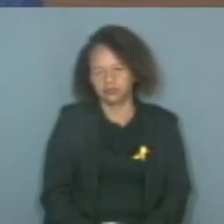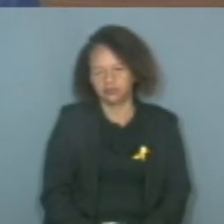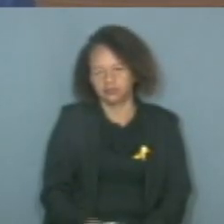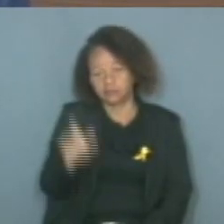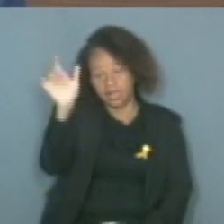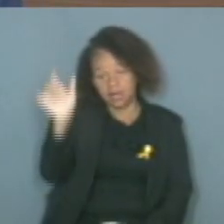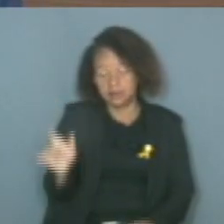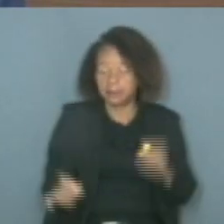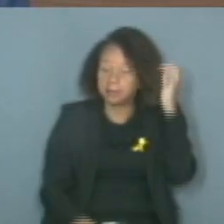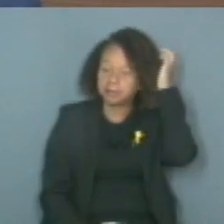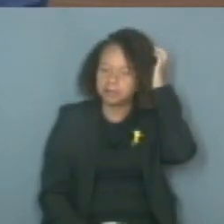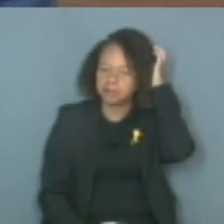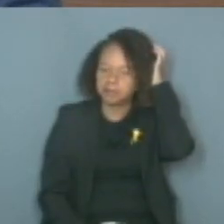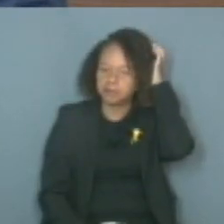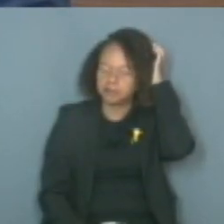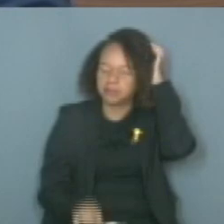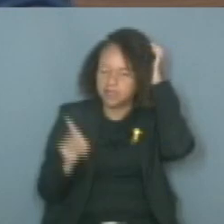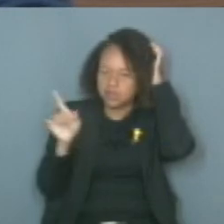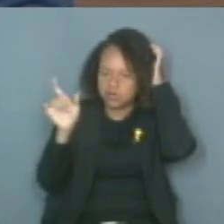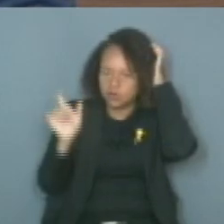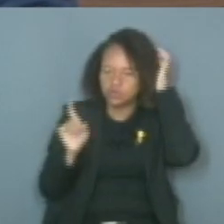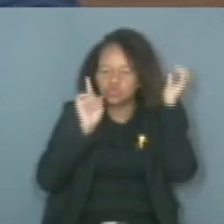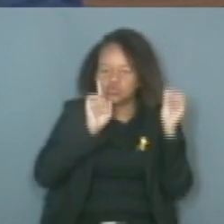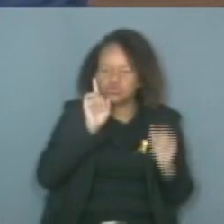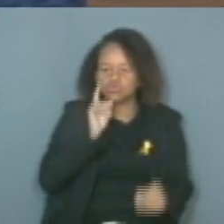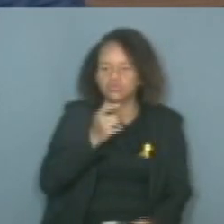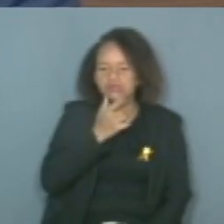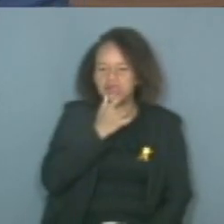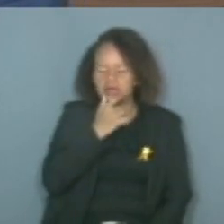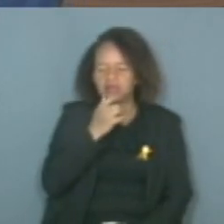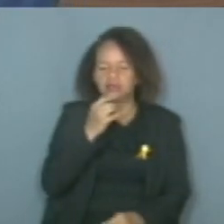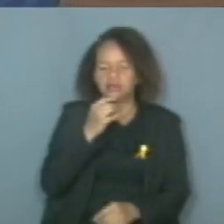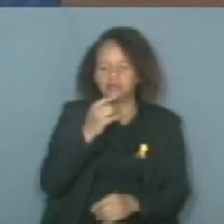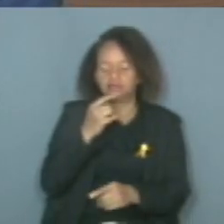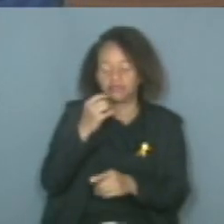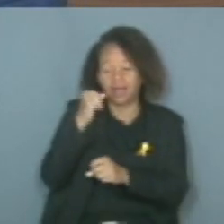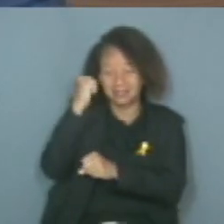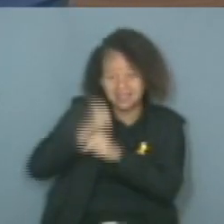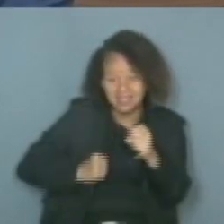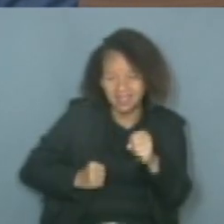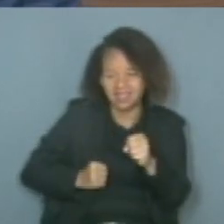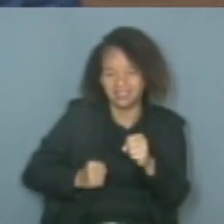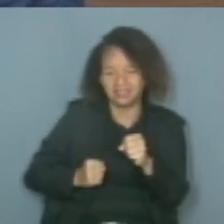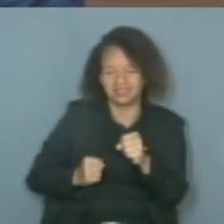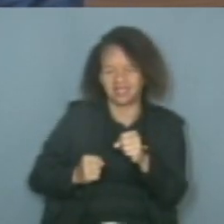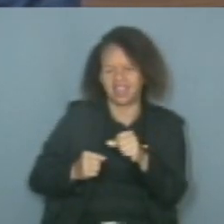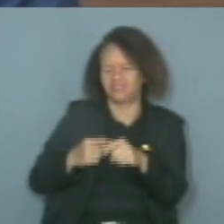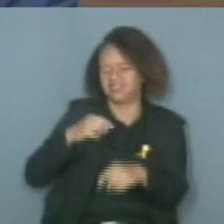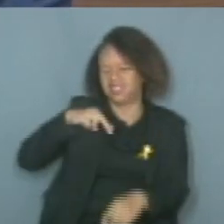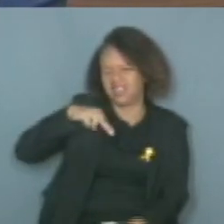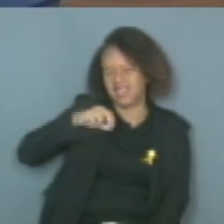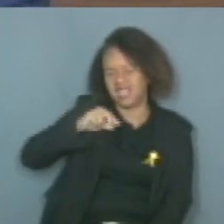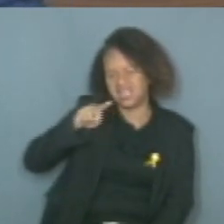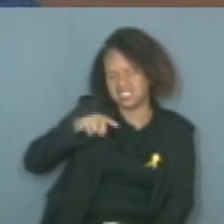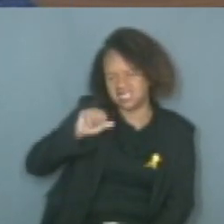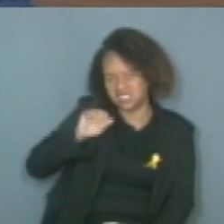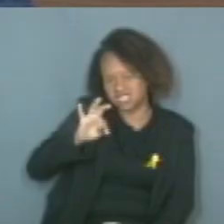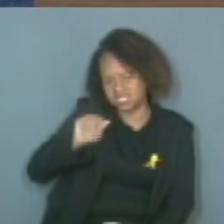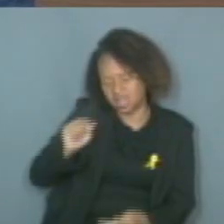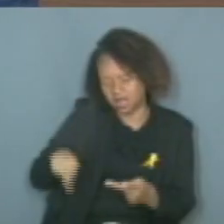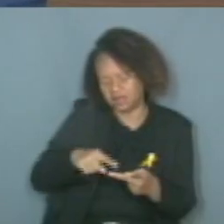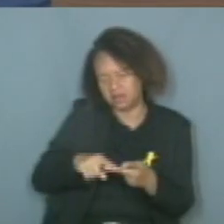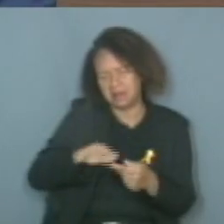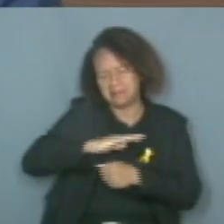essa pessoa que foi assassinada defende, que foi chamada de nazista, que foi chamada